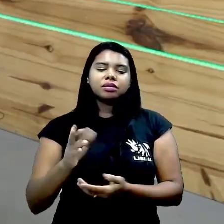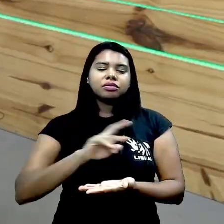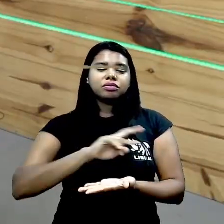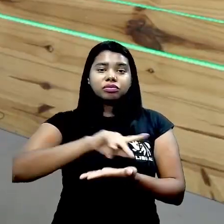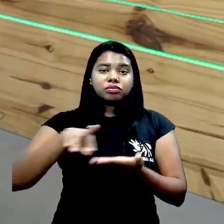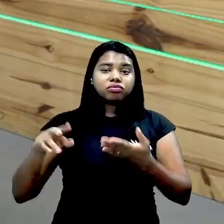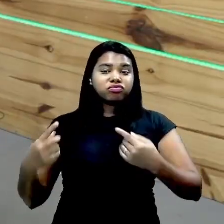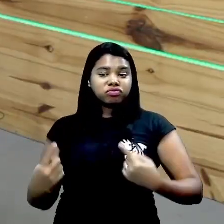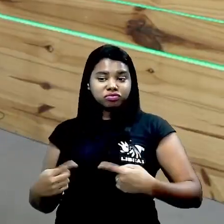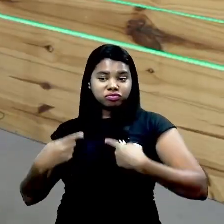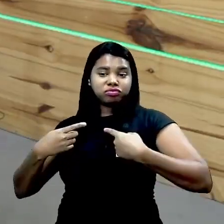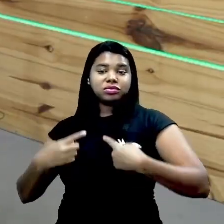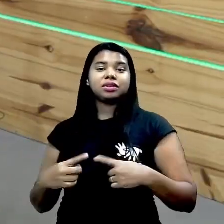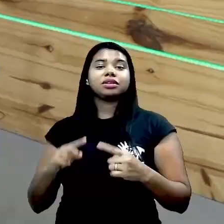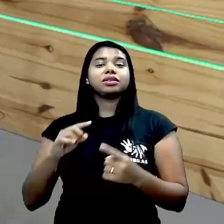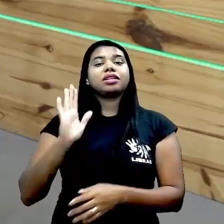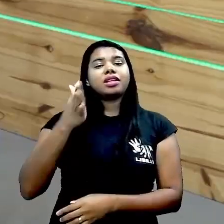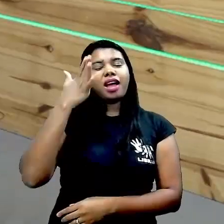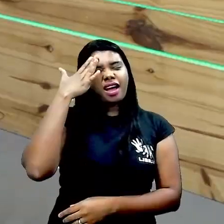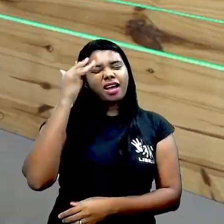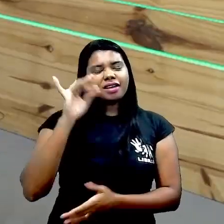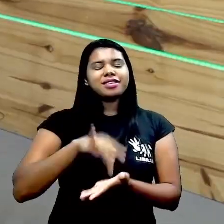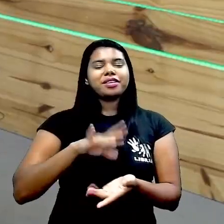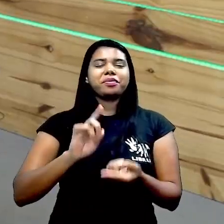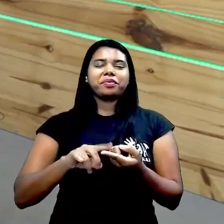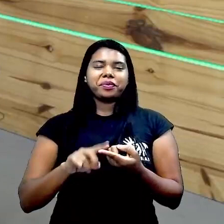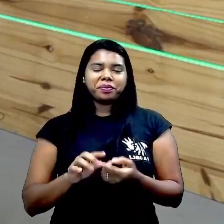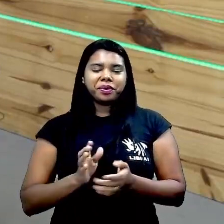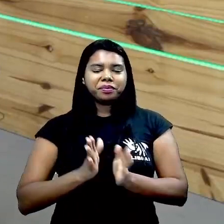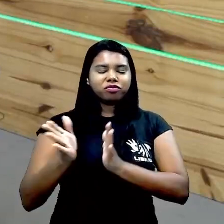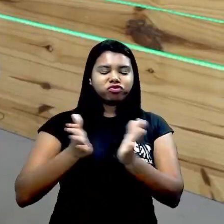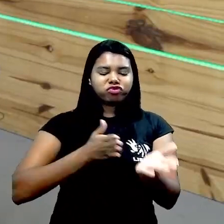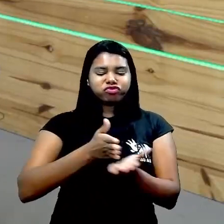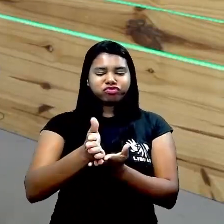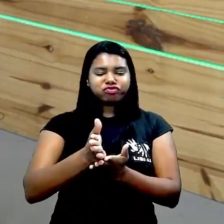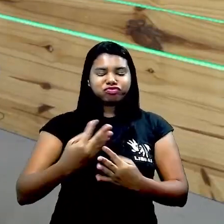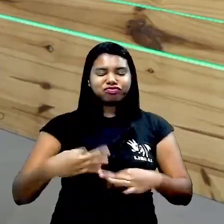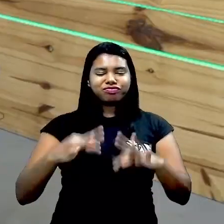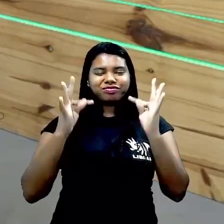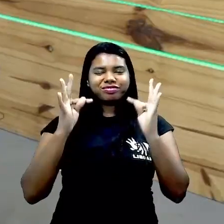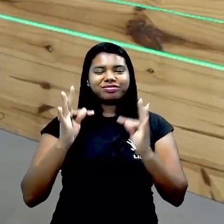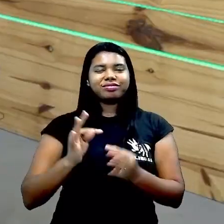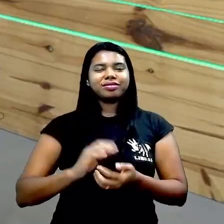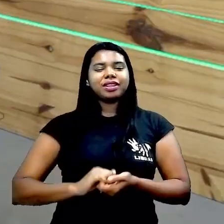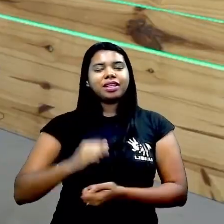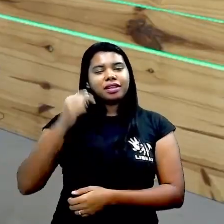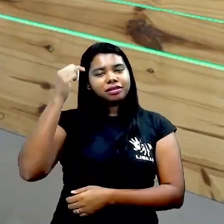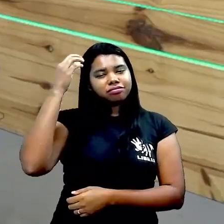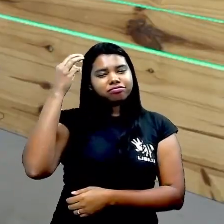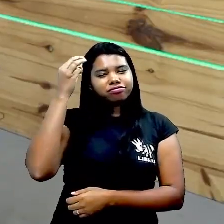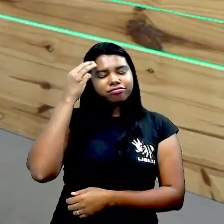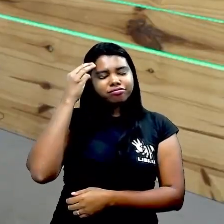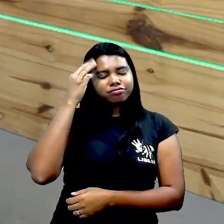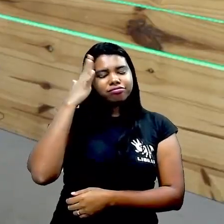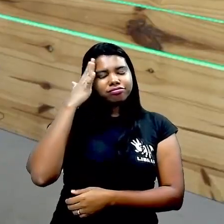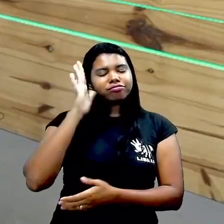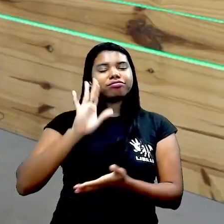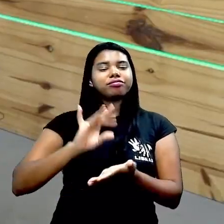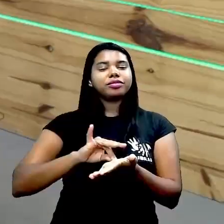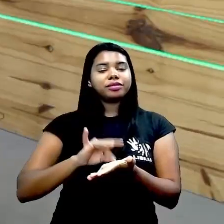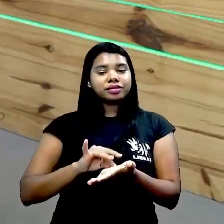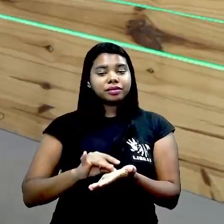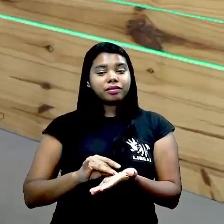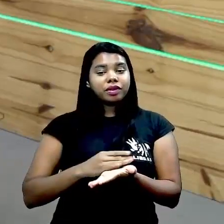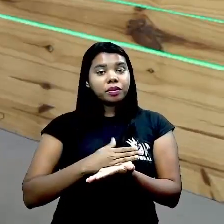diversos desafios e sabem onde pisar e por onde vai. Né? Então, ter um pouquinho de consciência, né, que aqui a gente